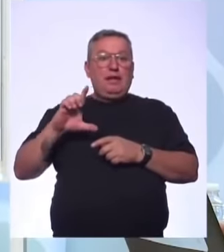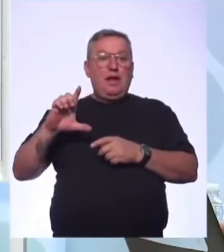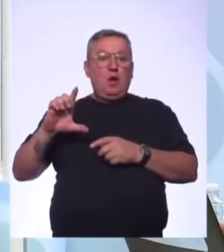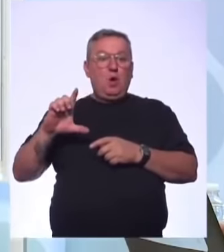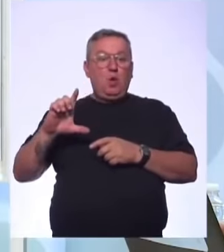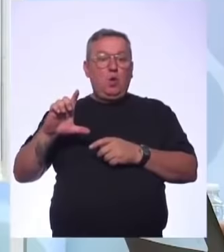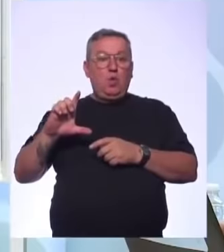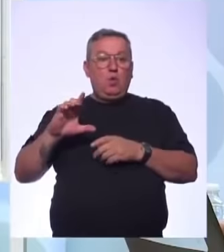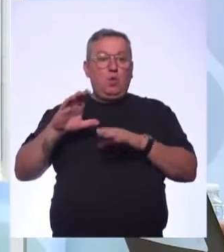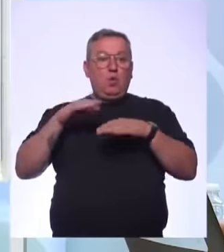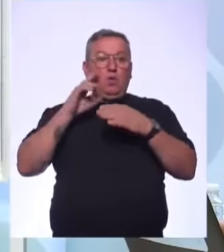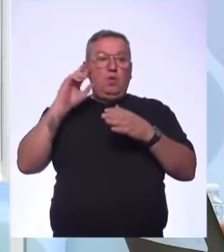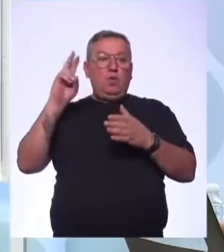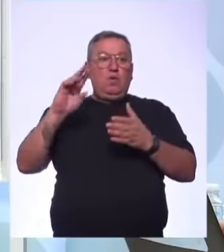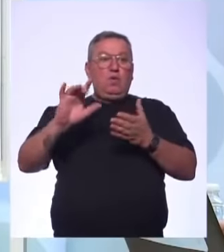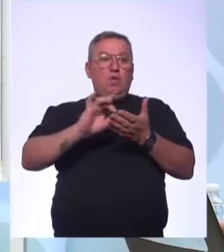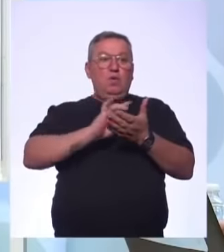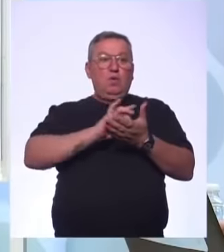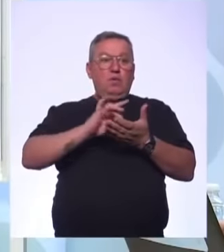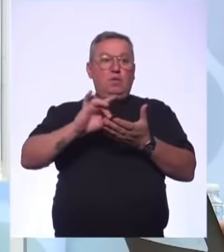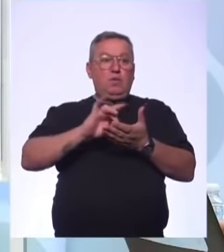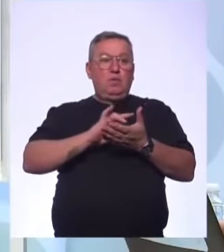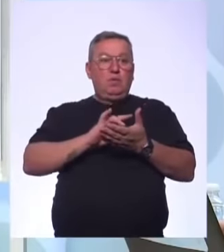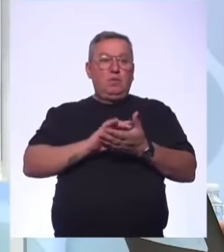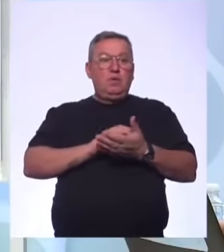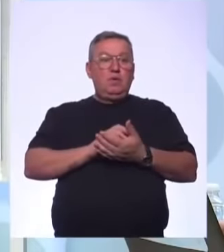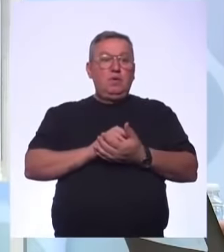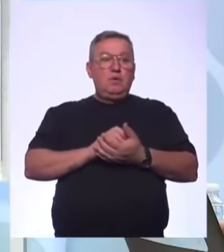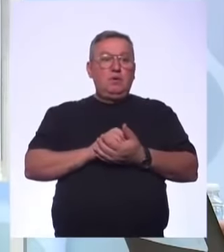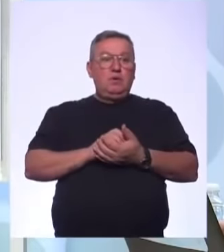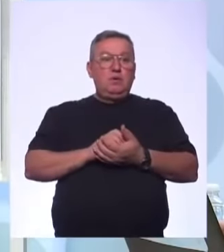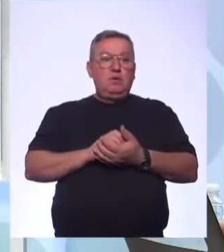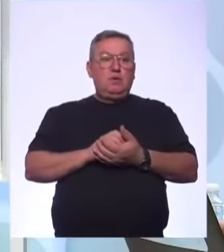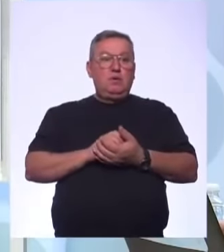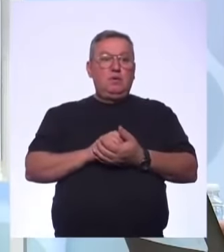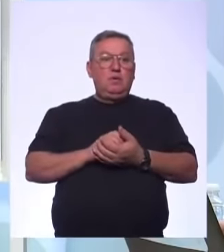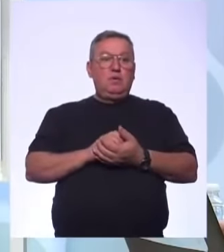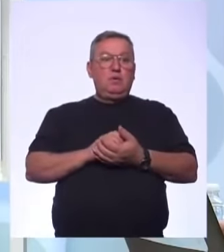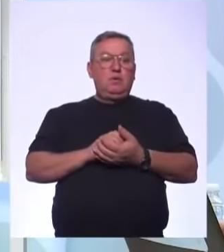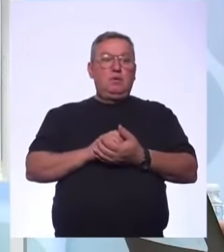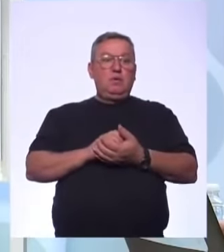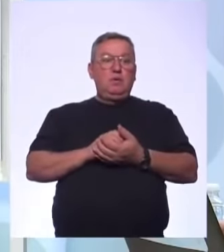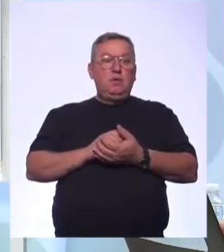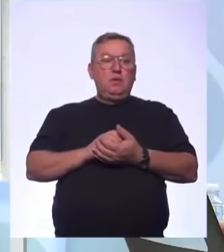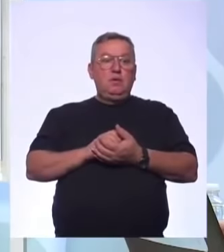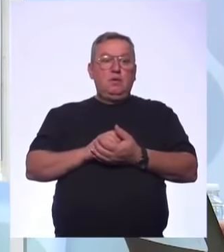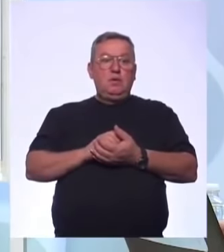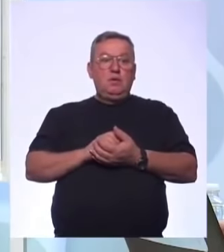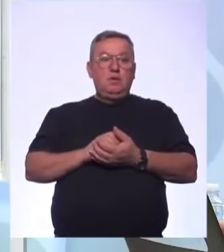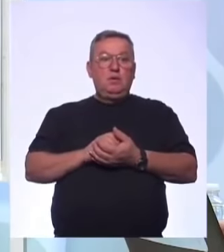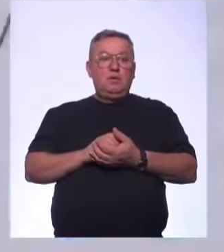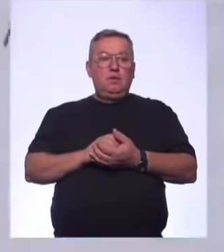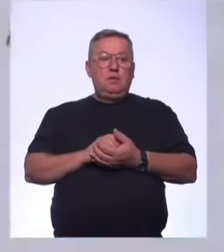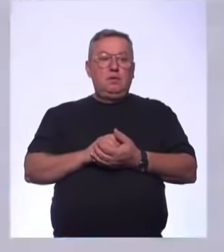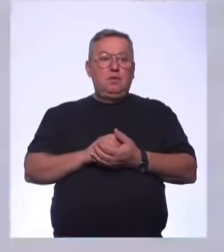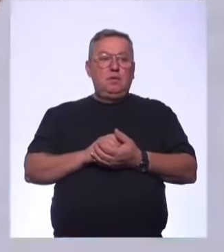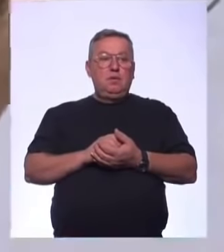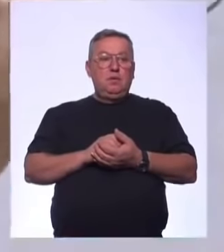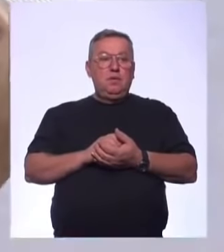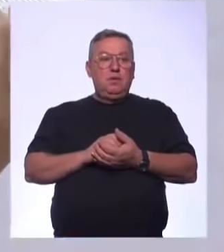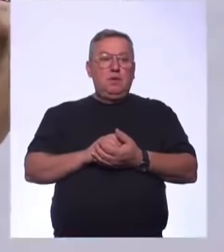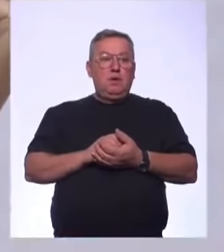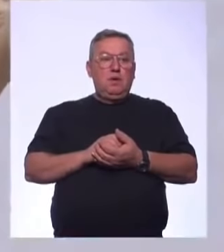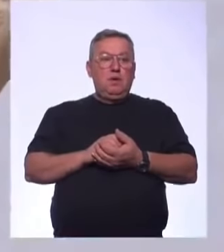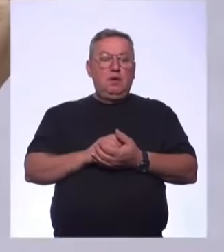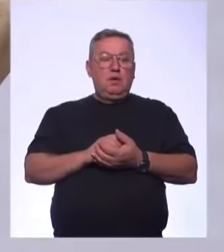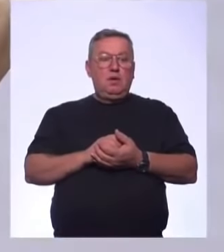um dicionário, olha, aqui no dicionário tem uma palavra. Eu peguei a palavra about. Gente, eu não enxergo muito isso aqui, tá? Tá pequenininho. A